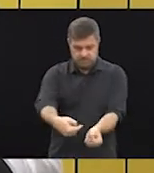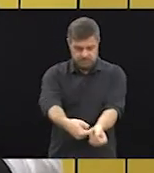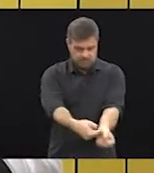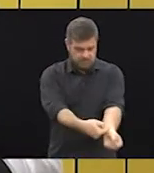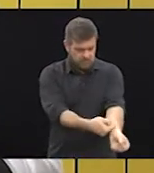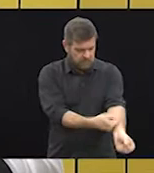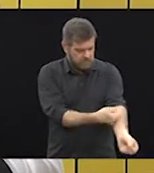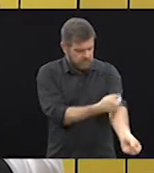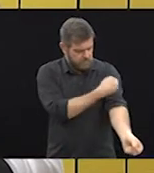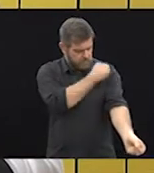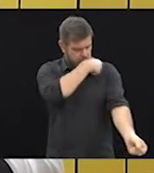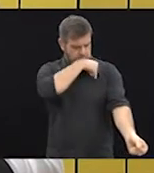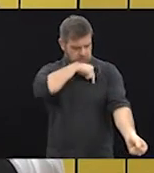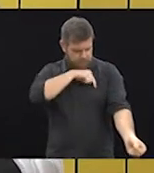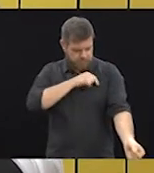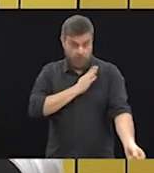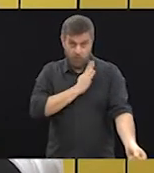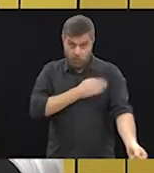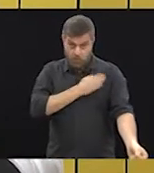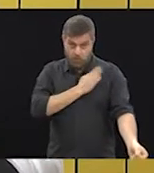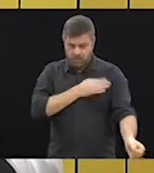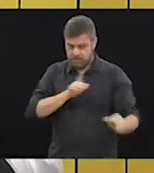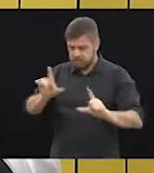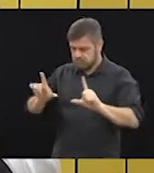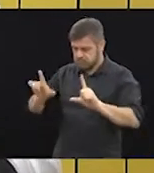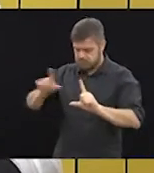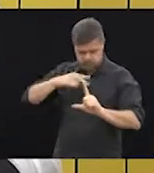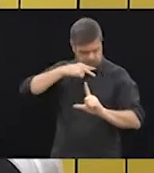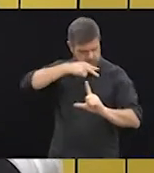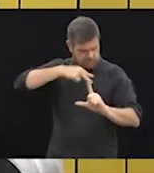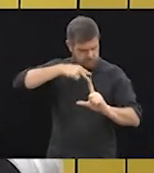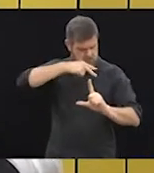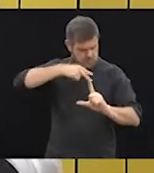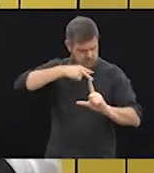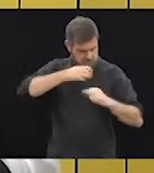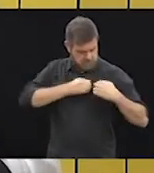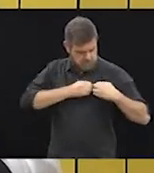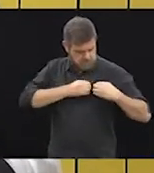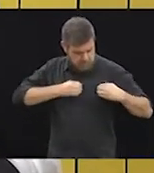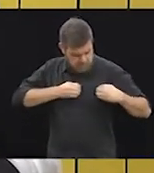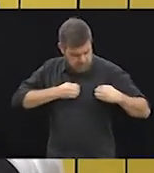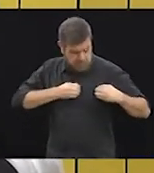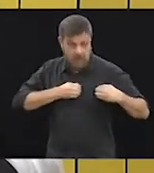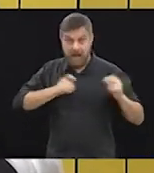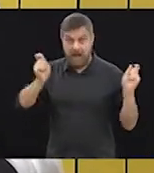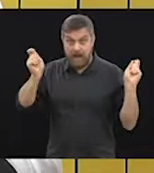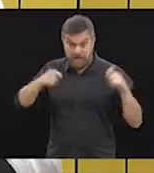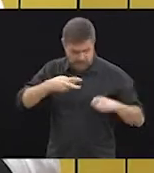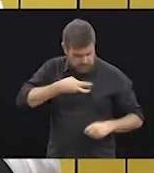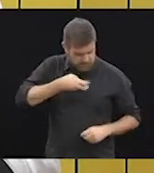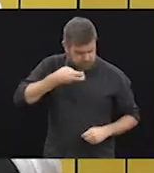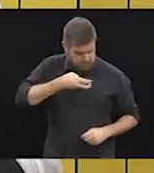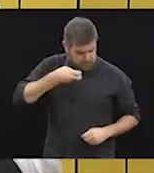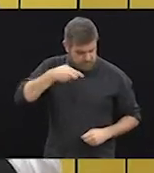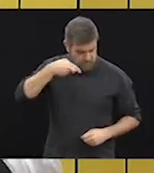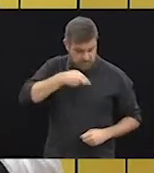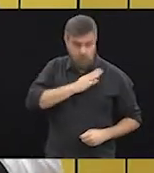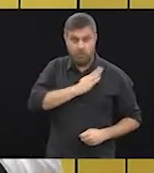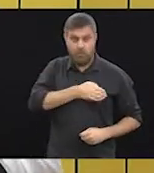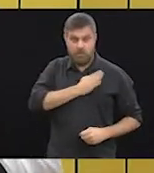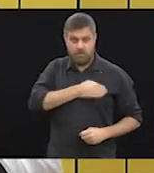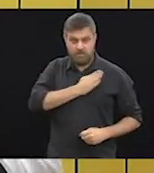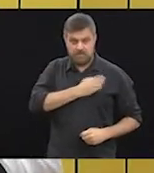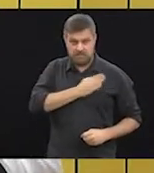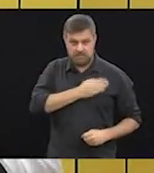da especialidade que realiza exames diagnósticos e tratamentos utilizando catéteres ou sondas no interior